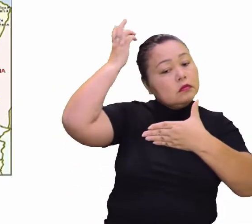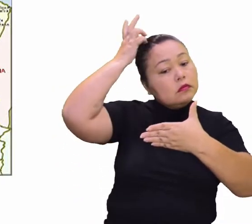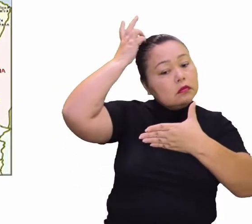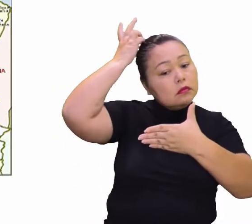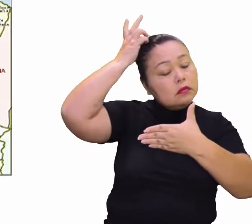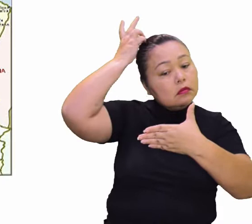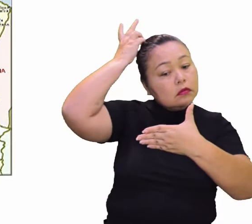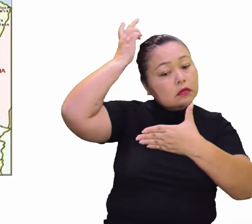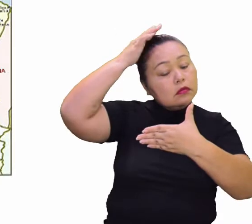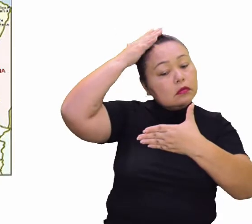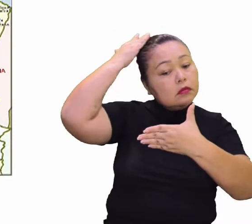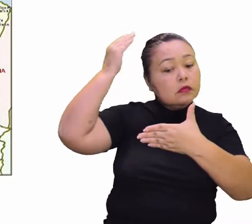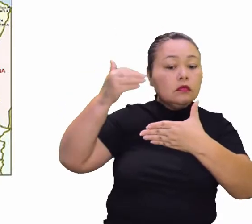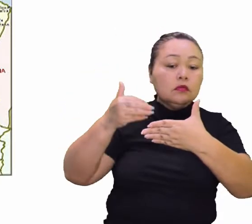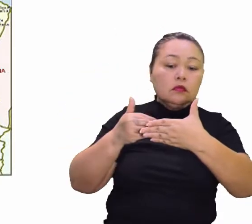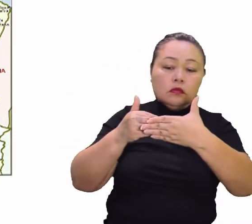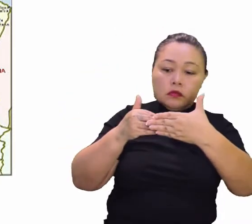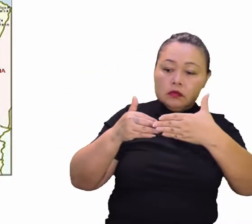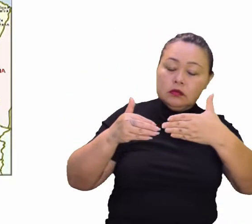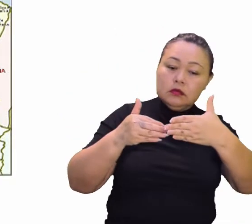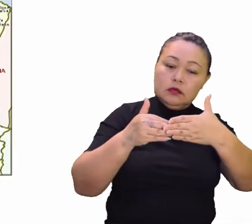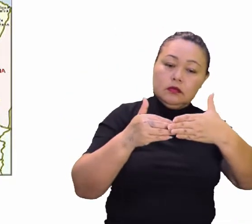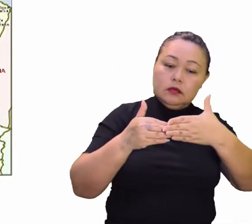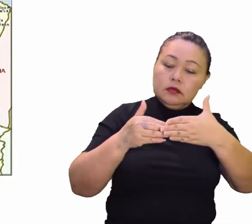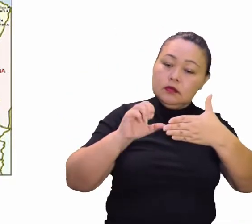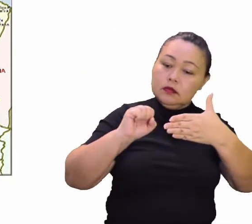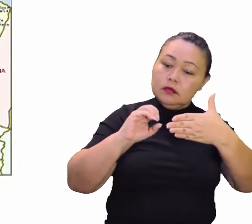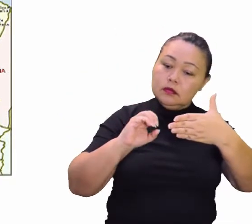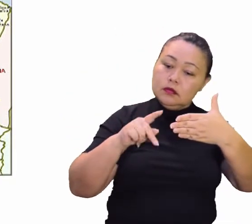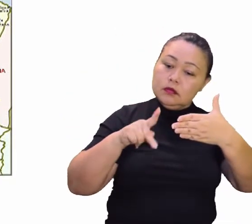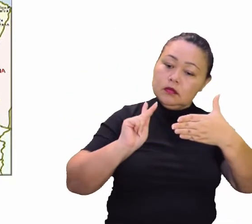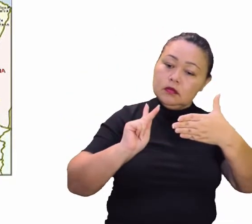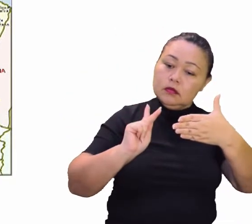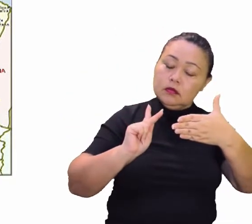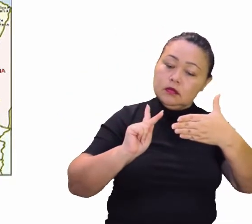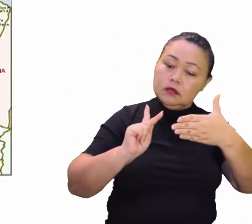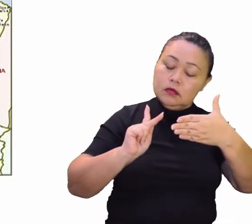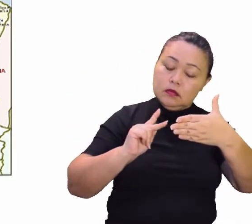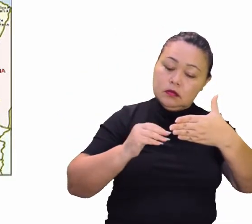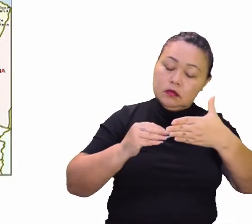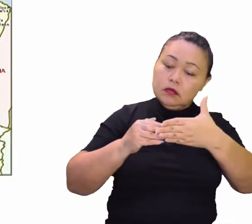aqui. Só essa partezinha aqui, ó, é